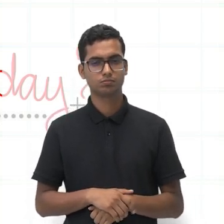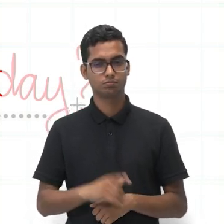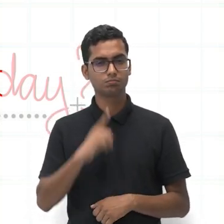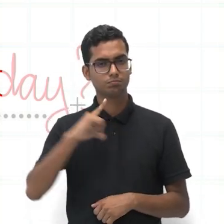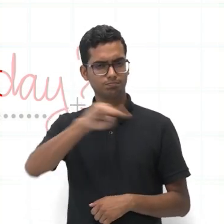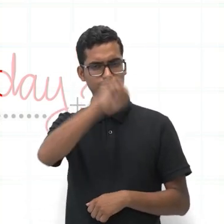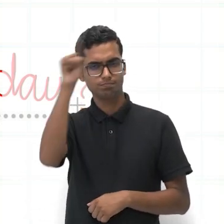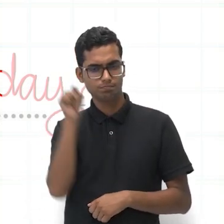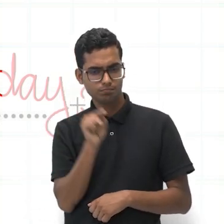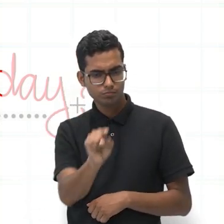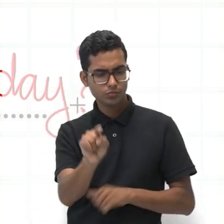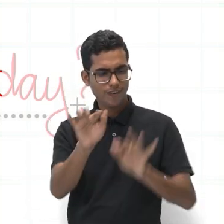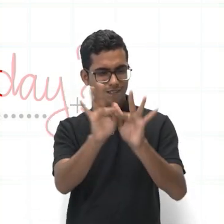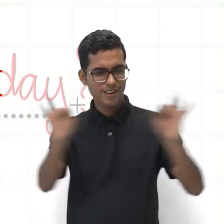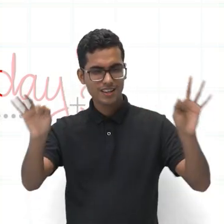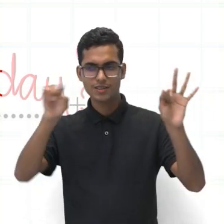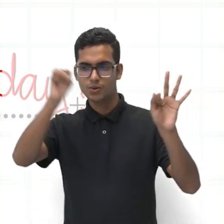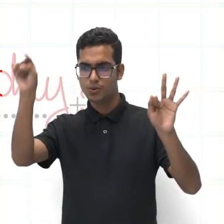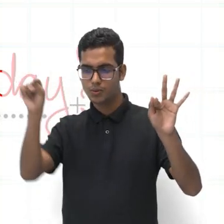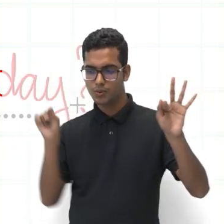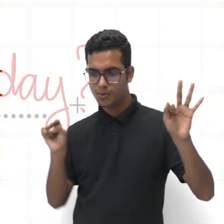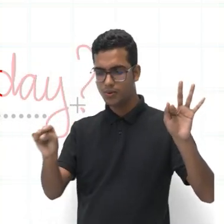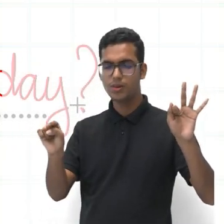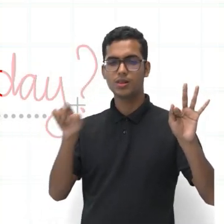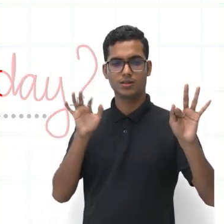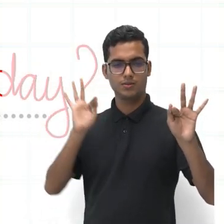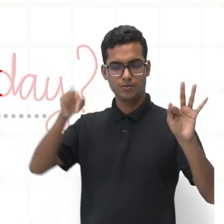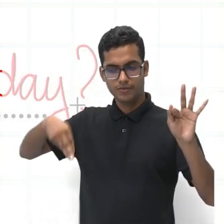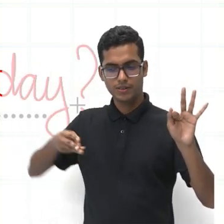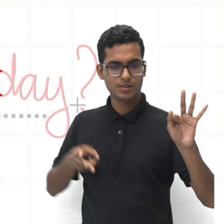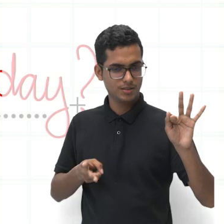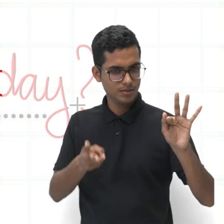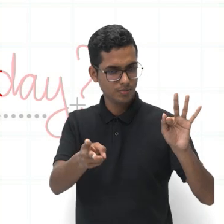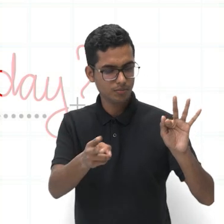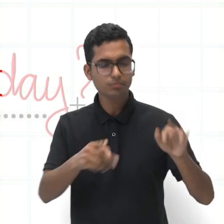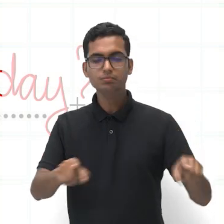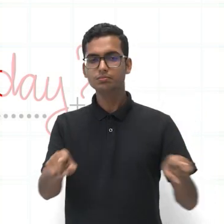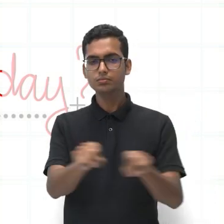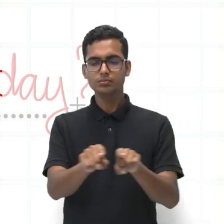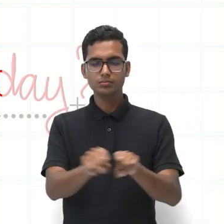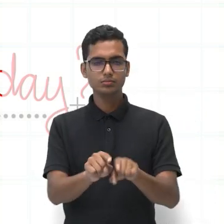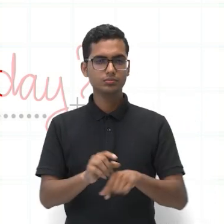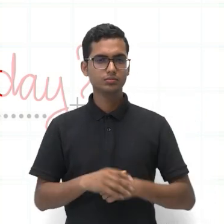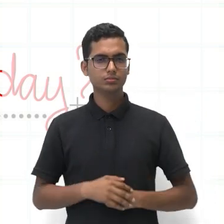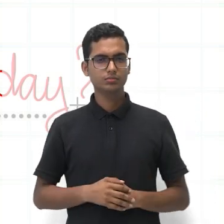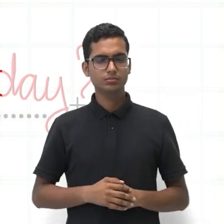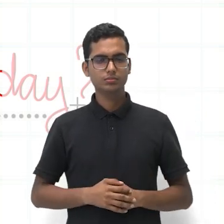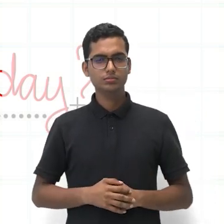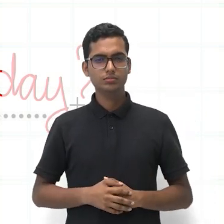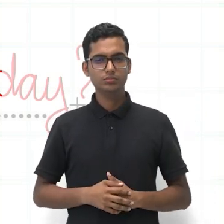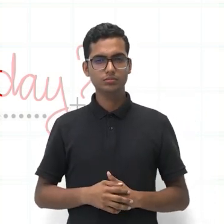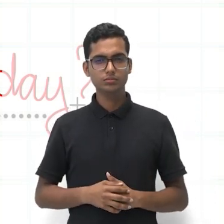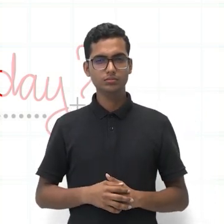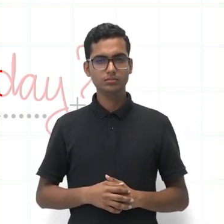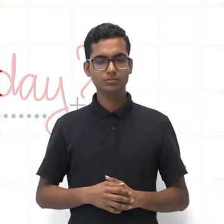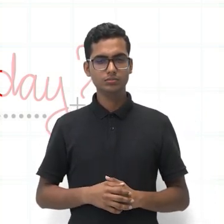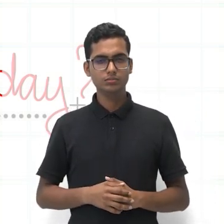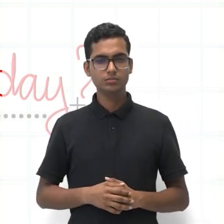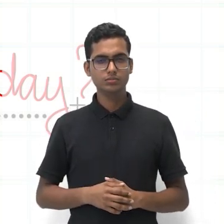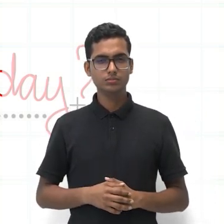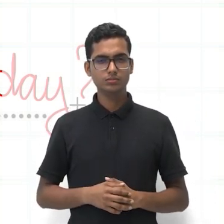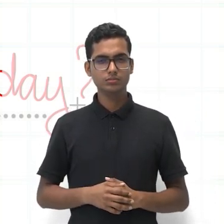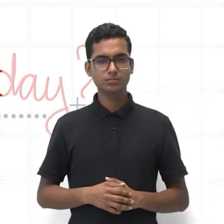esquecer da interrogação. Então, what you do every day? What you do every